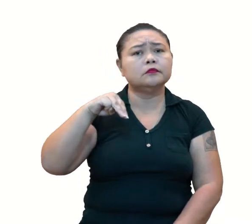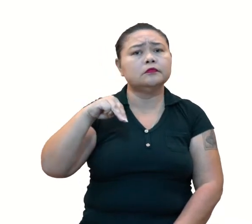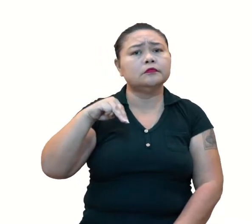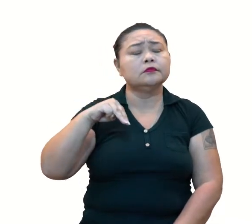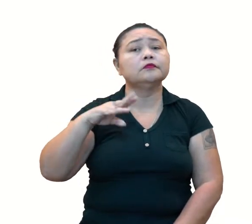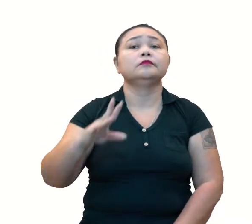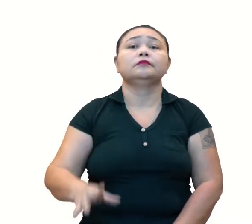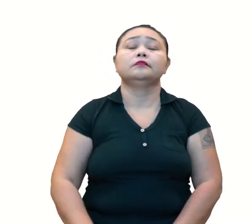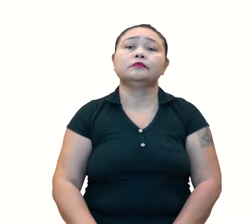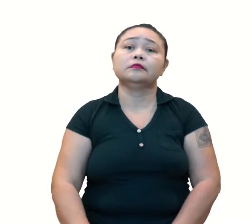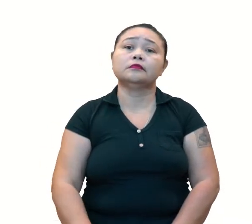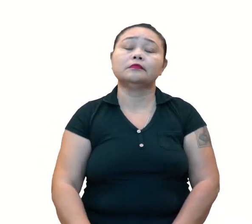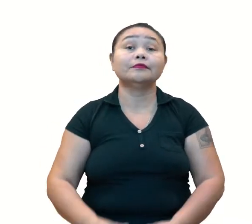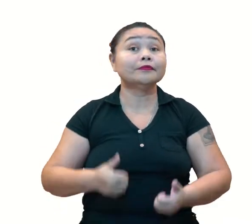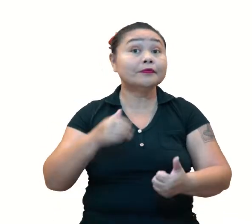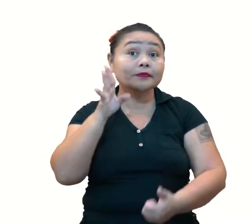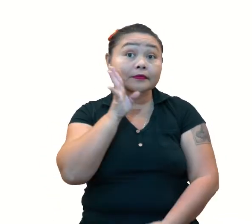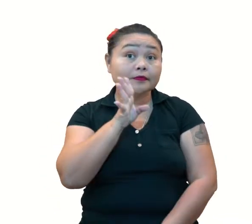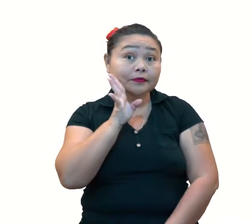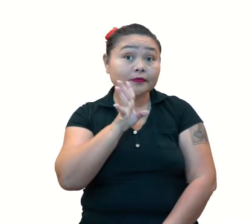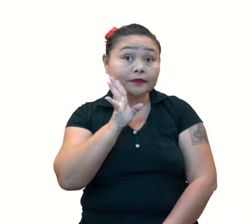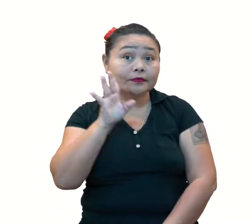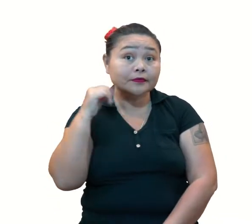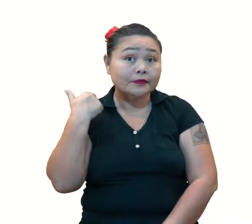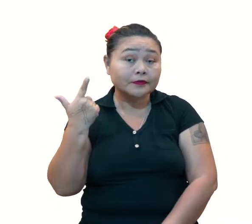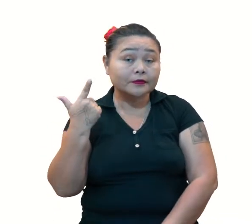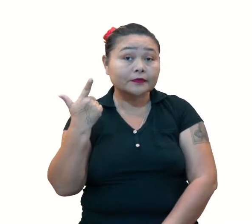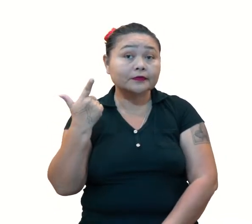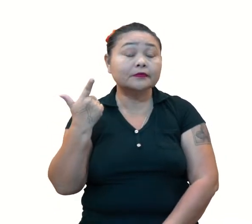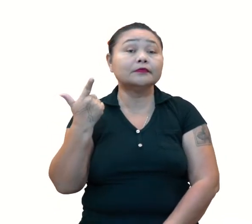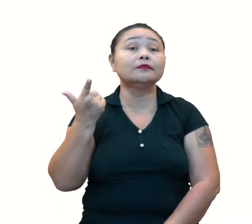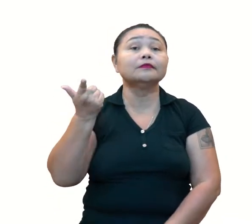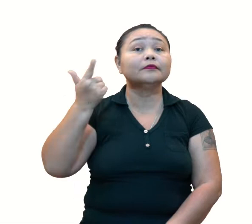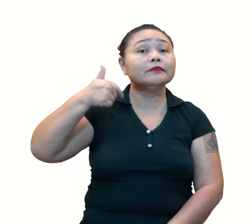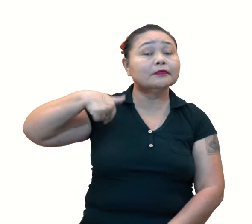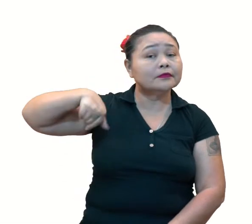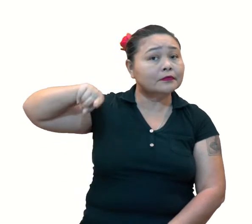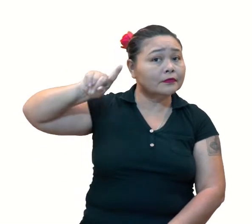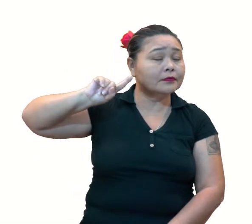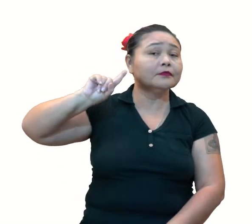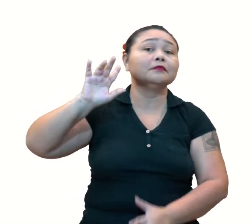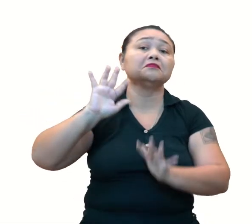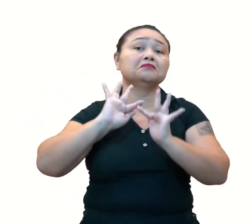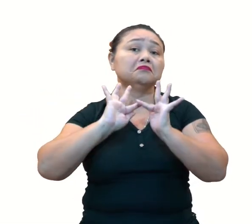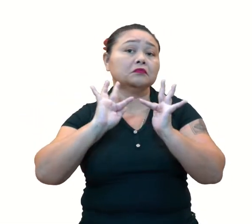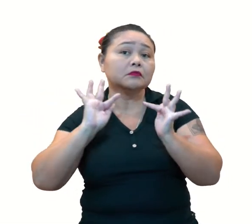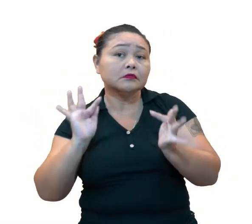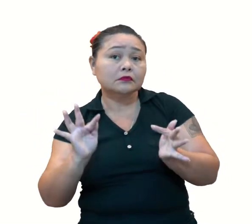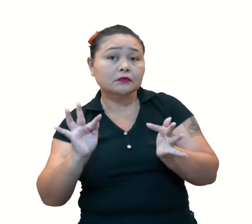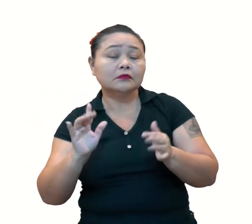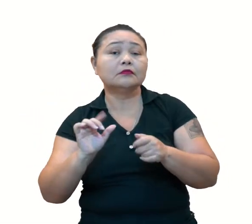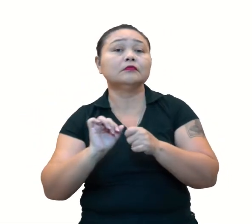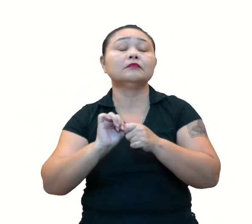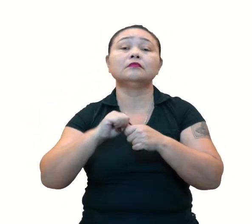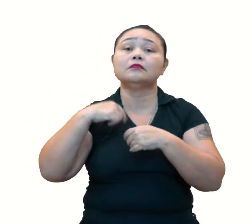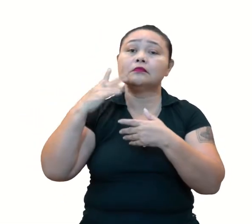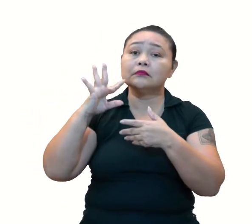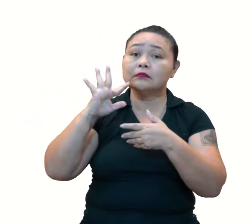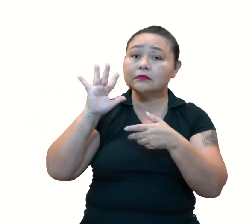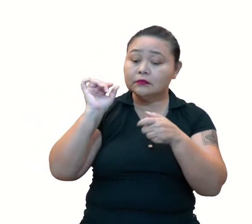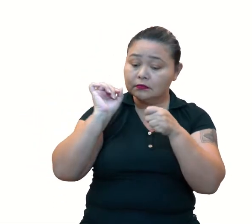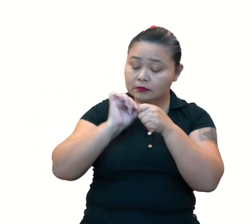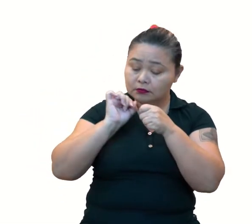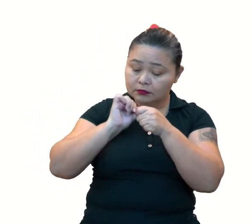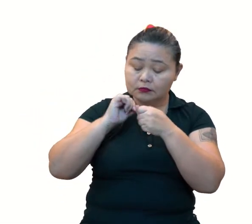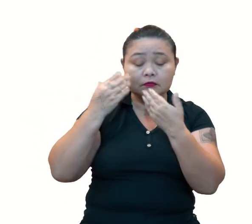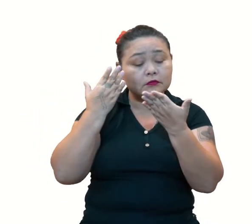altura. Legal, né? Então, vocês viram que a aplicação aí é bem simples. A gente faz um estudo do desenho, da